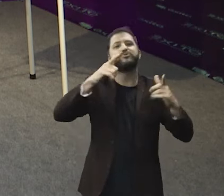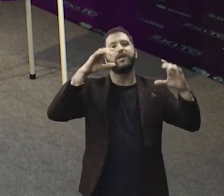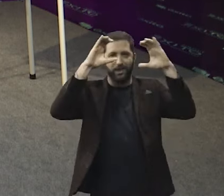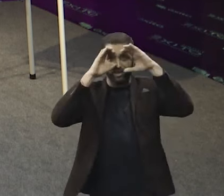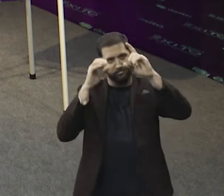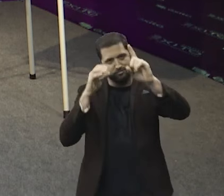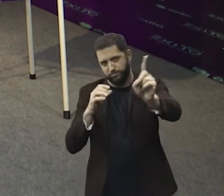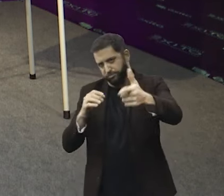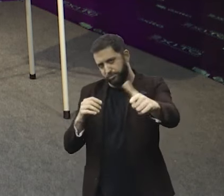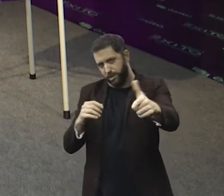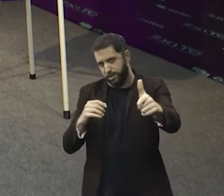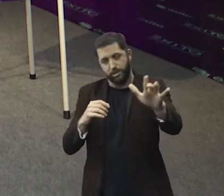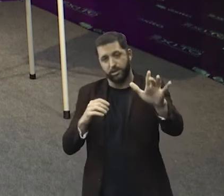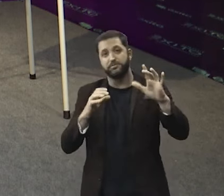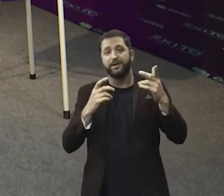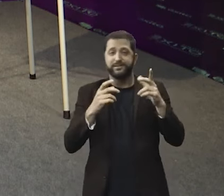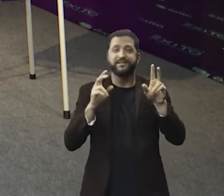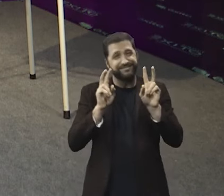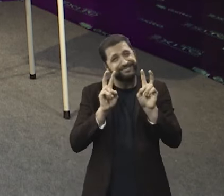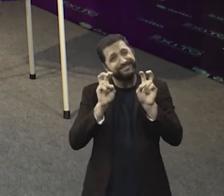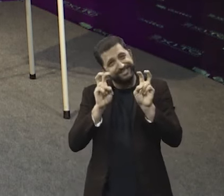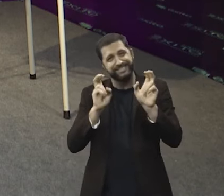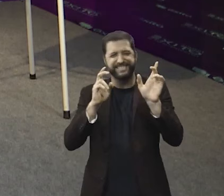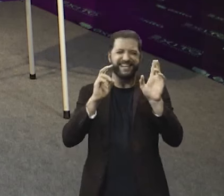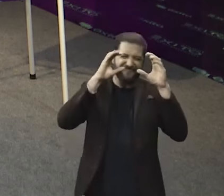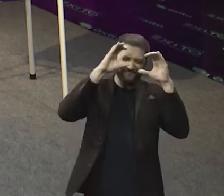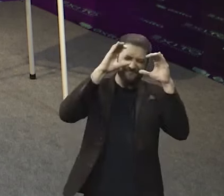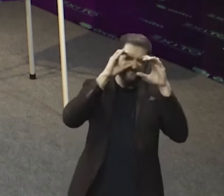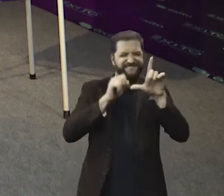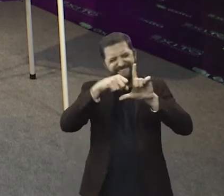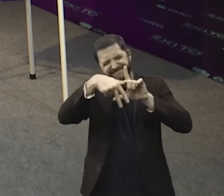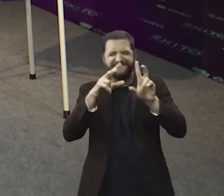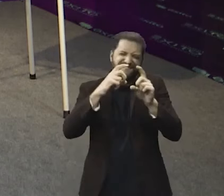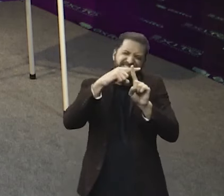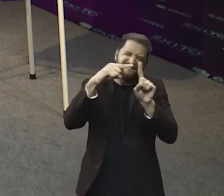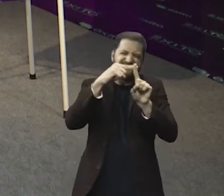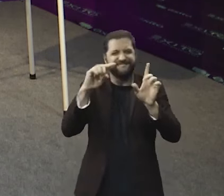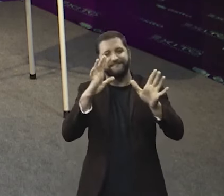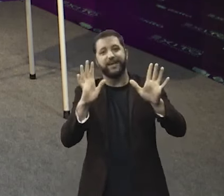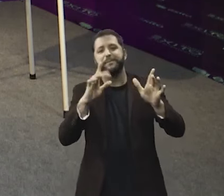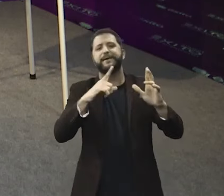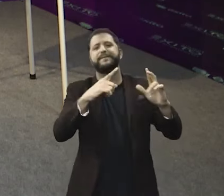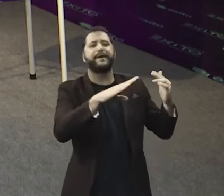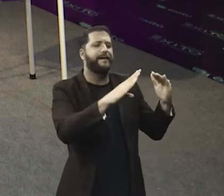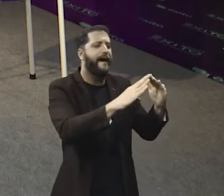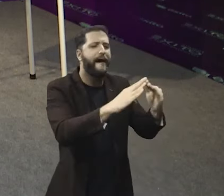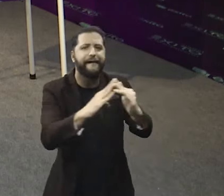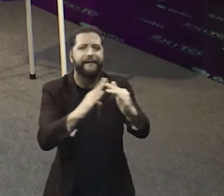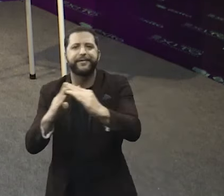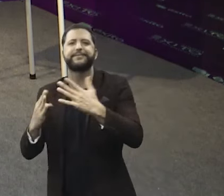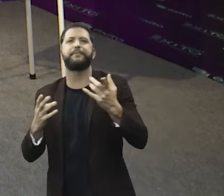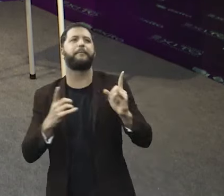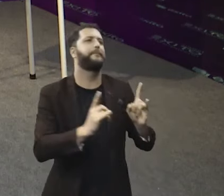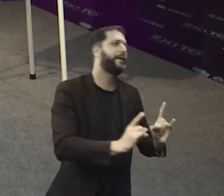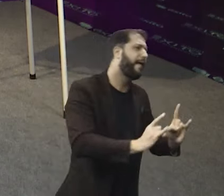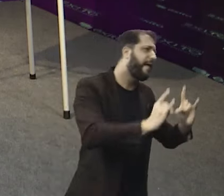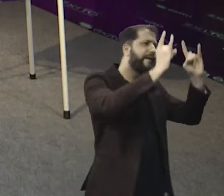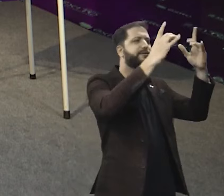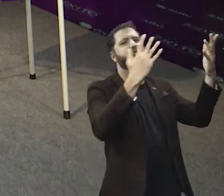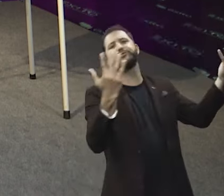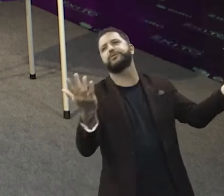entre aspas um metaverso Zinho ali porque eles fazem casas eles eh fazem prédios eles fazem várias